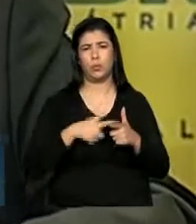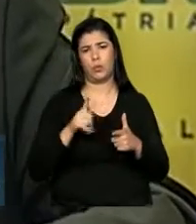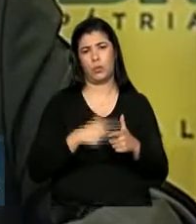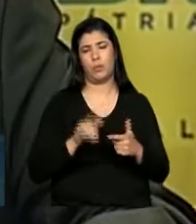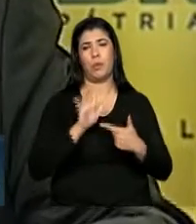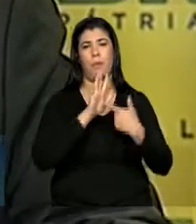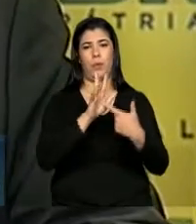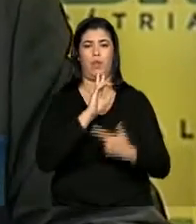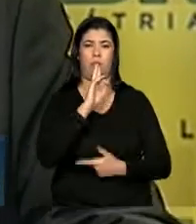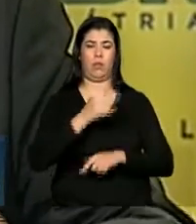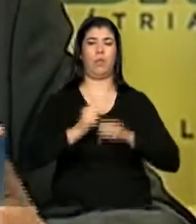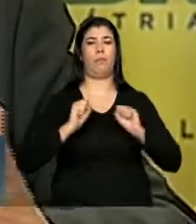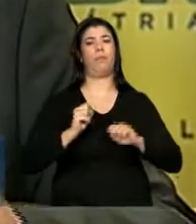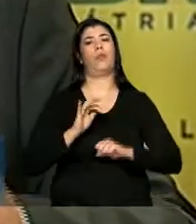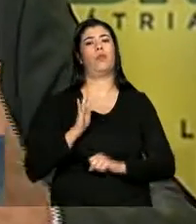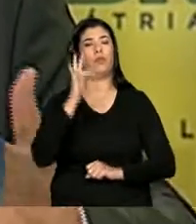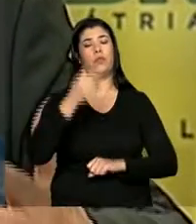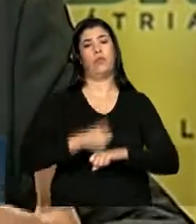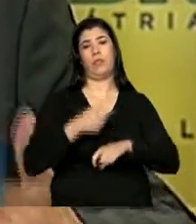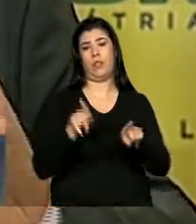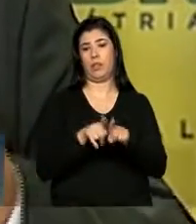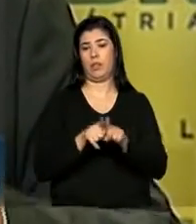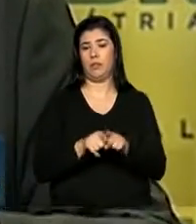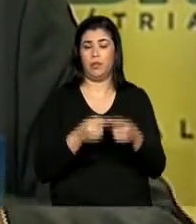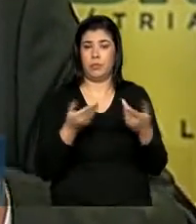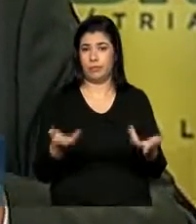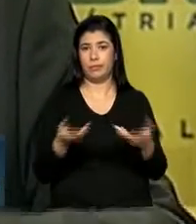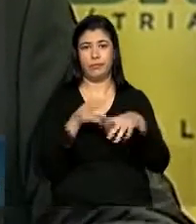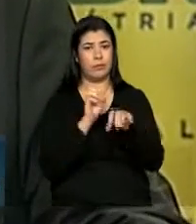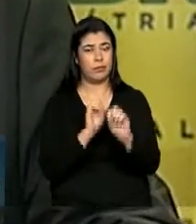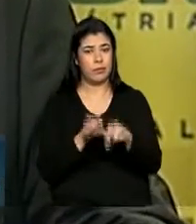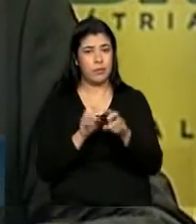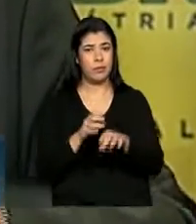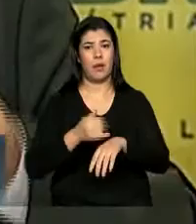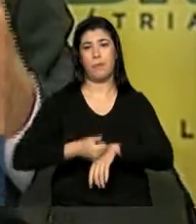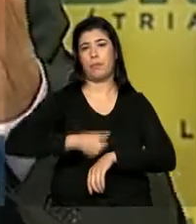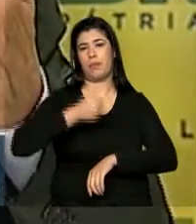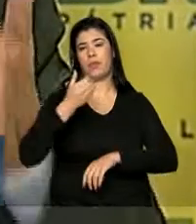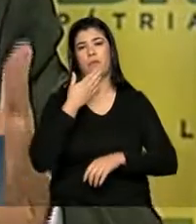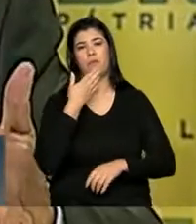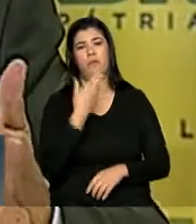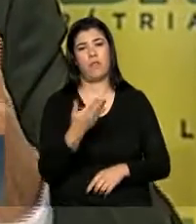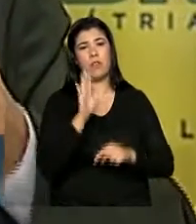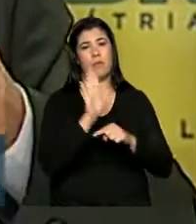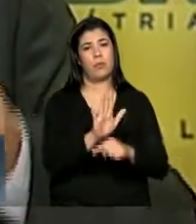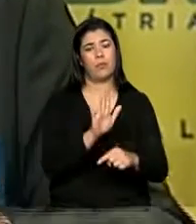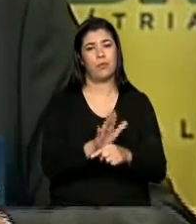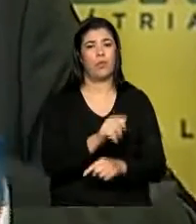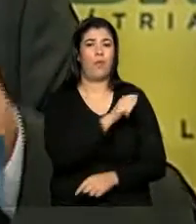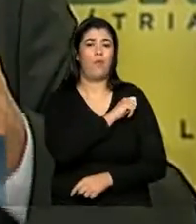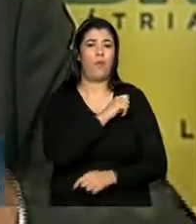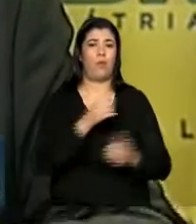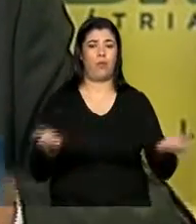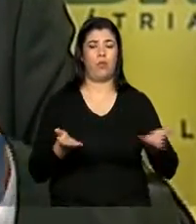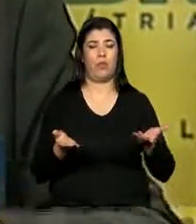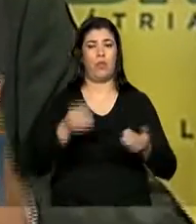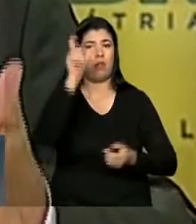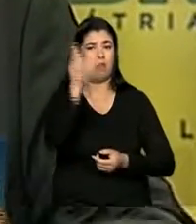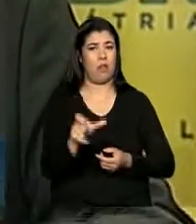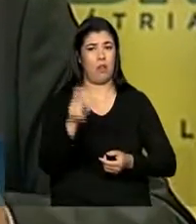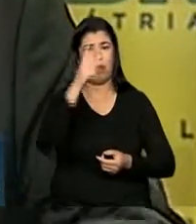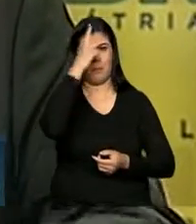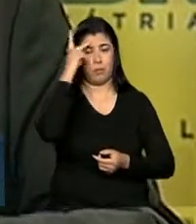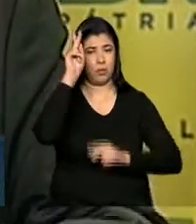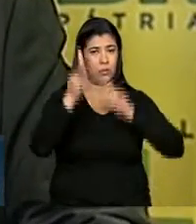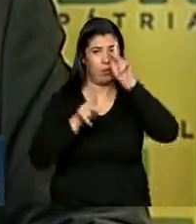que podem melhorar. Então é isso, é fazer um ensino melhor a favor dos alunos de hoje, o brasileiro de hoje